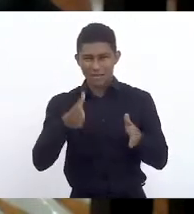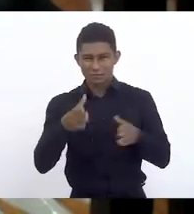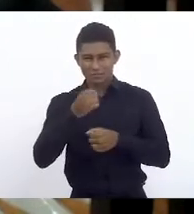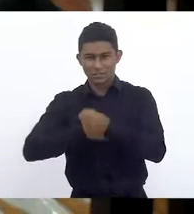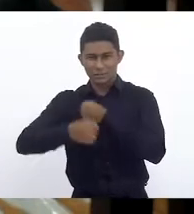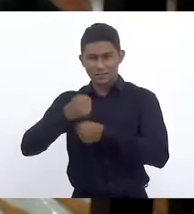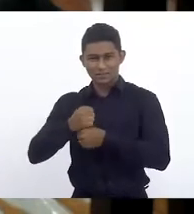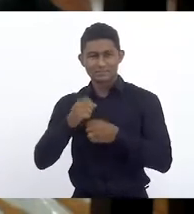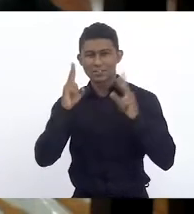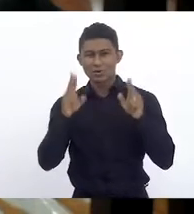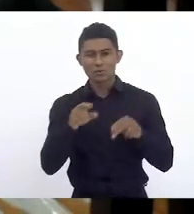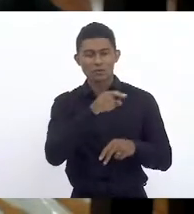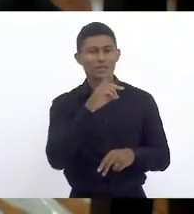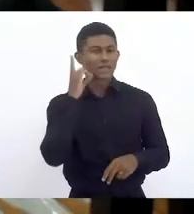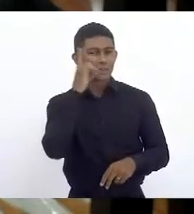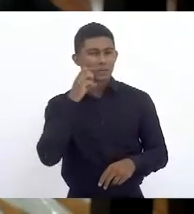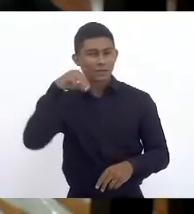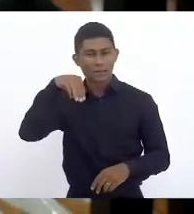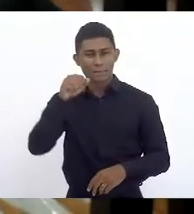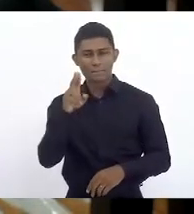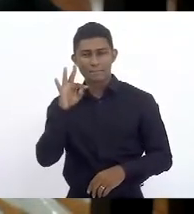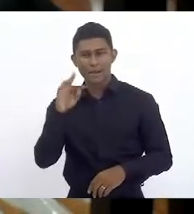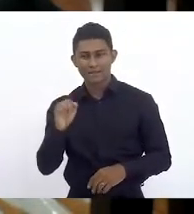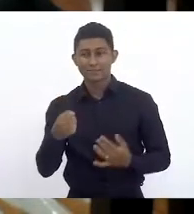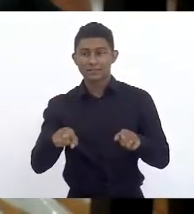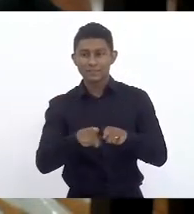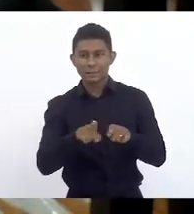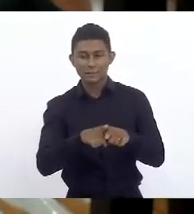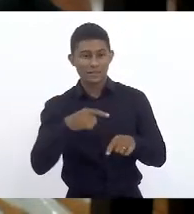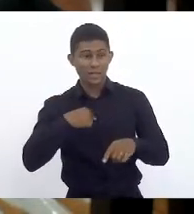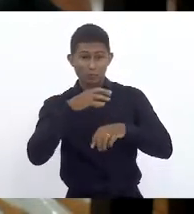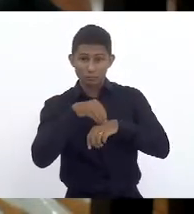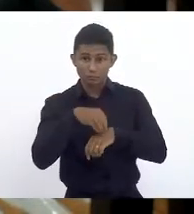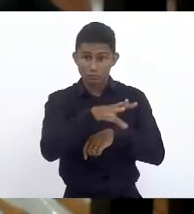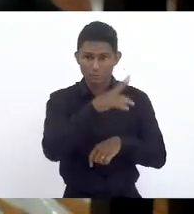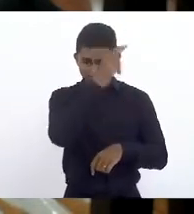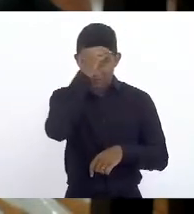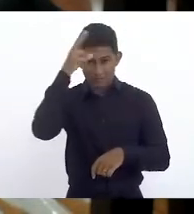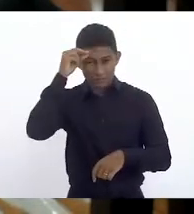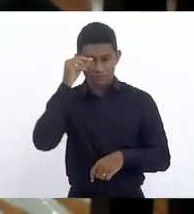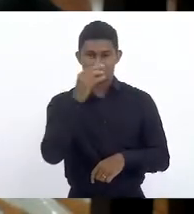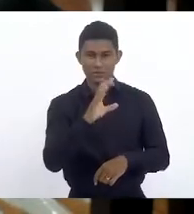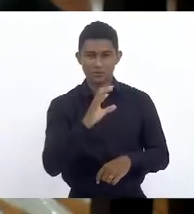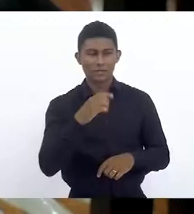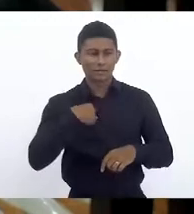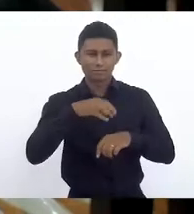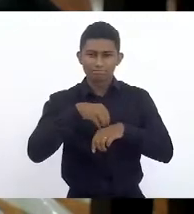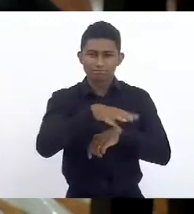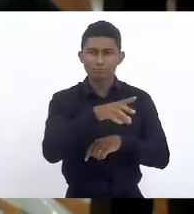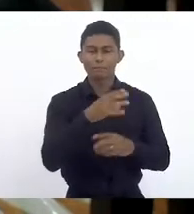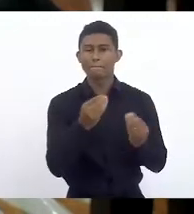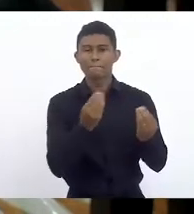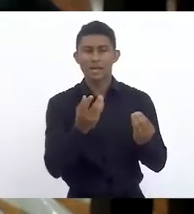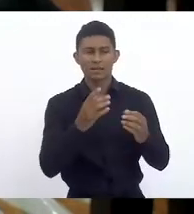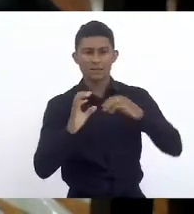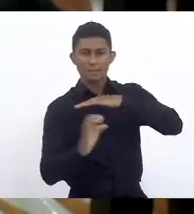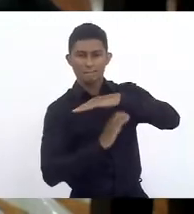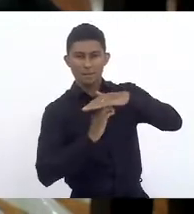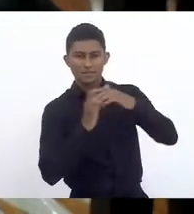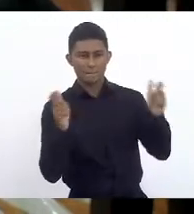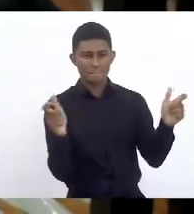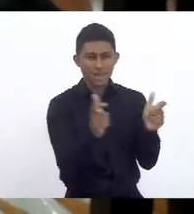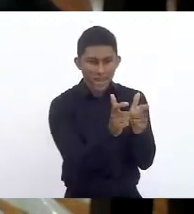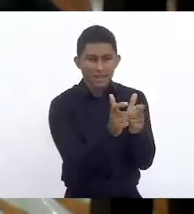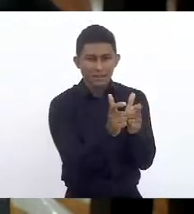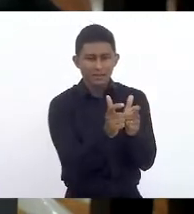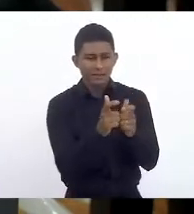que a deputada Mata Rossi sugeriu, foi até eu que sugeri lá para a Prefeitura de Niterói, para manter o funcionamento das micro e pequenas empresas. Quer dizer,